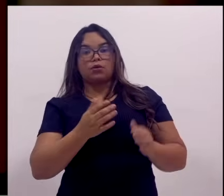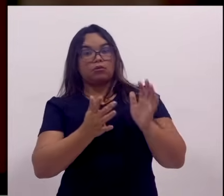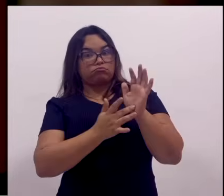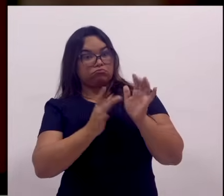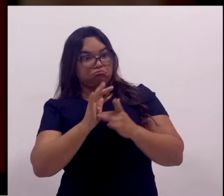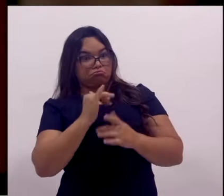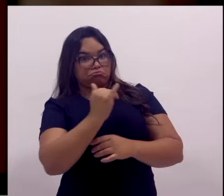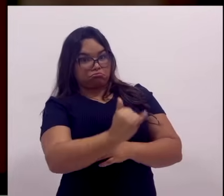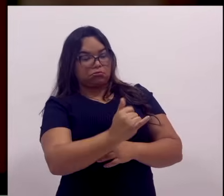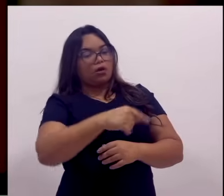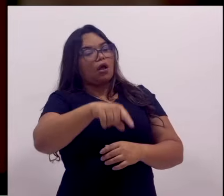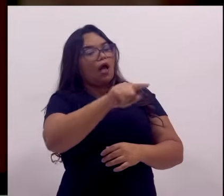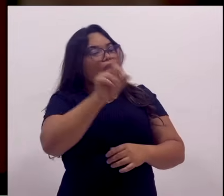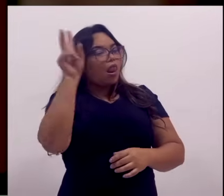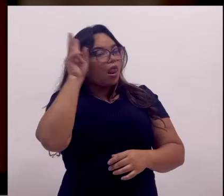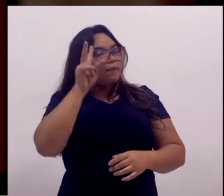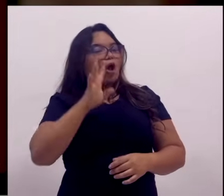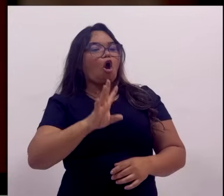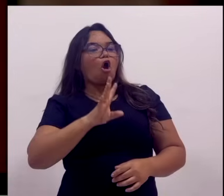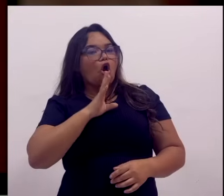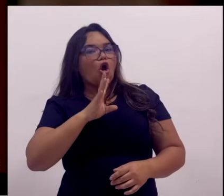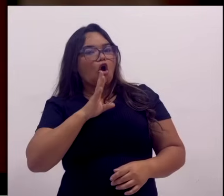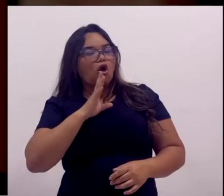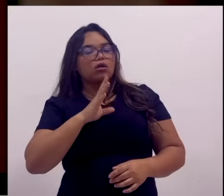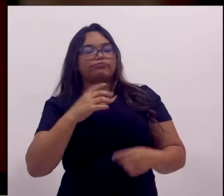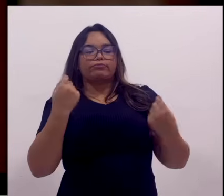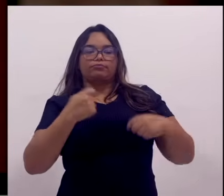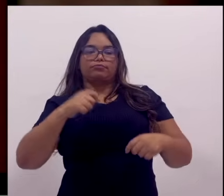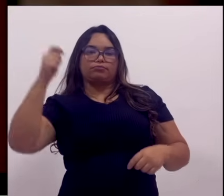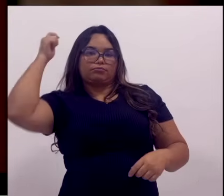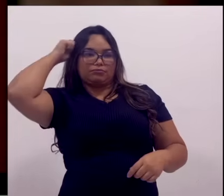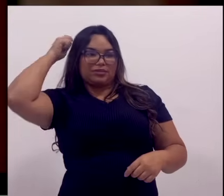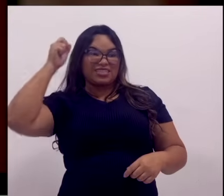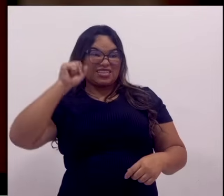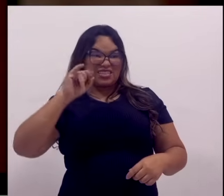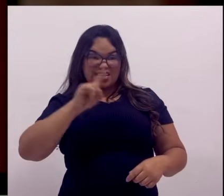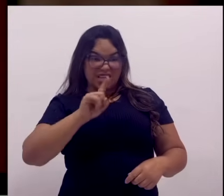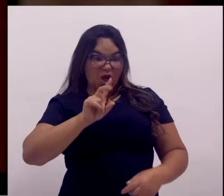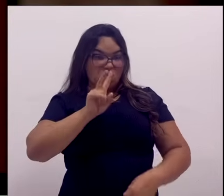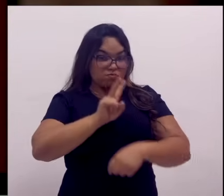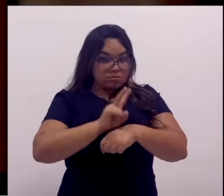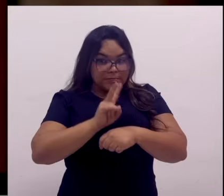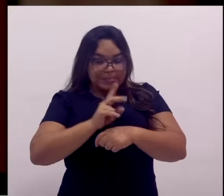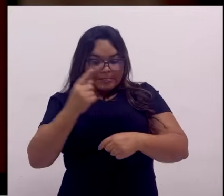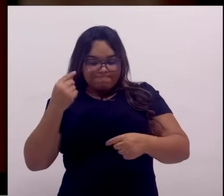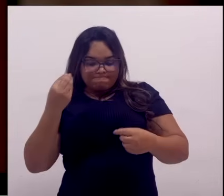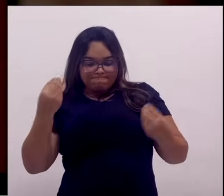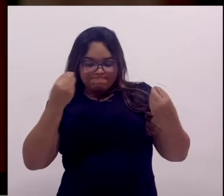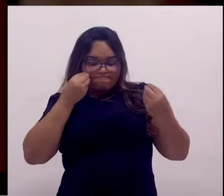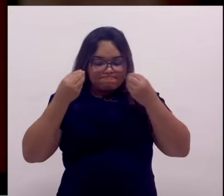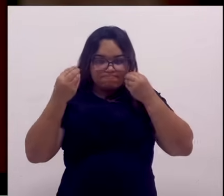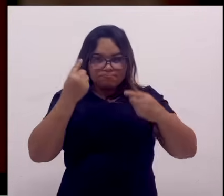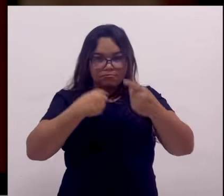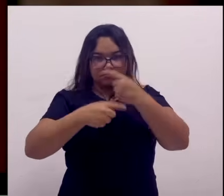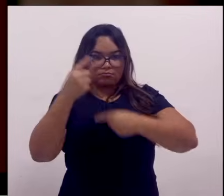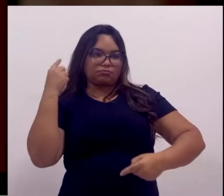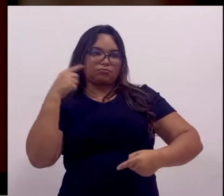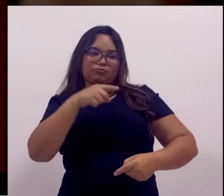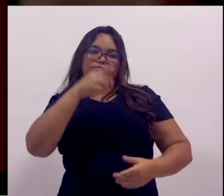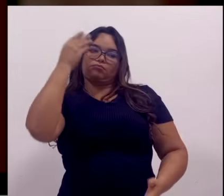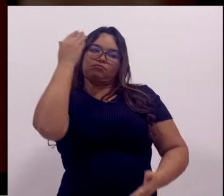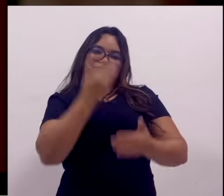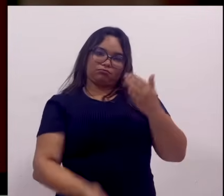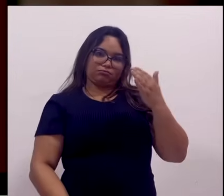ouvido e recebido, e guarda-o e arrepende-te. E se não vigiares, virei sobre ti como um